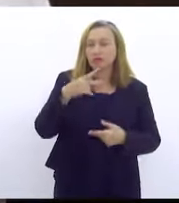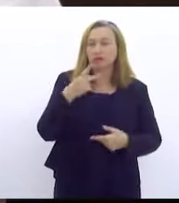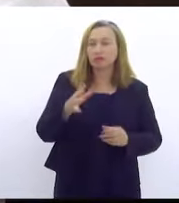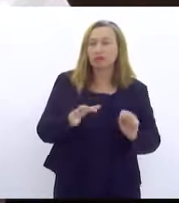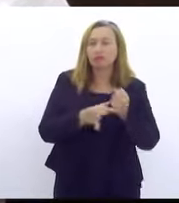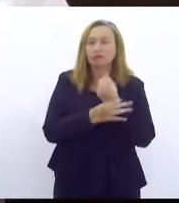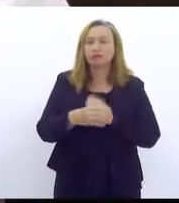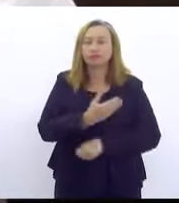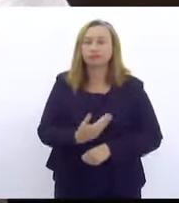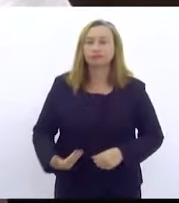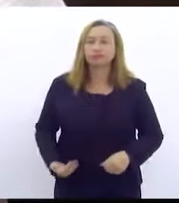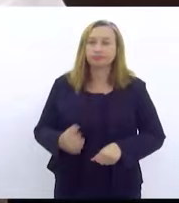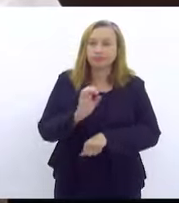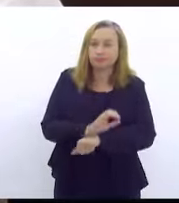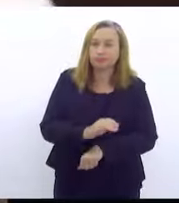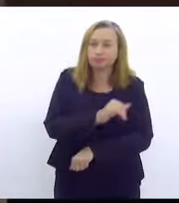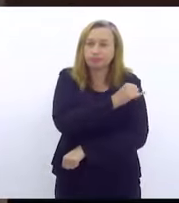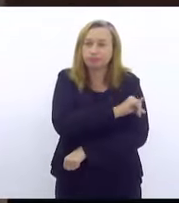Rio de Janeiro,